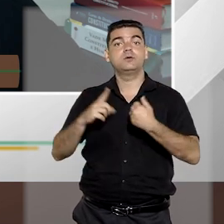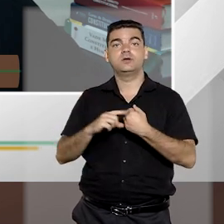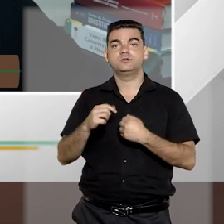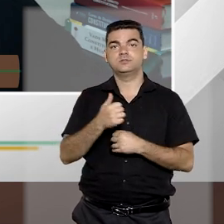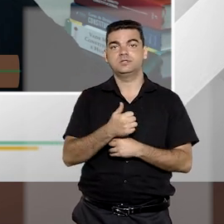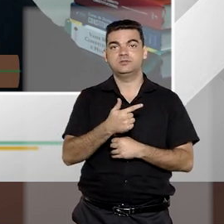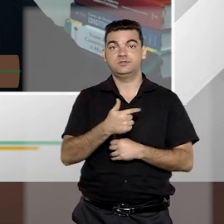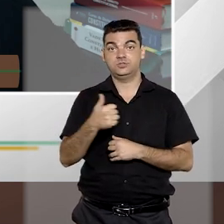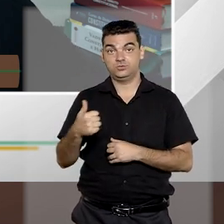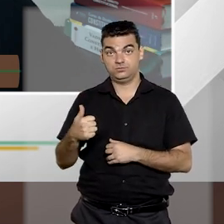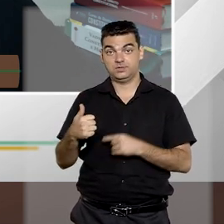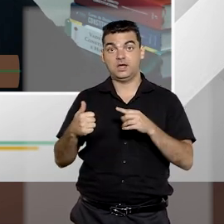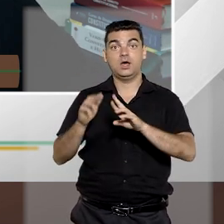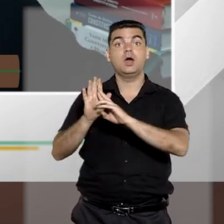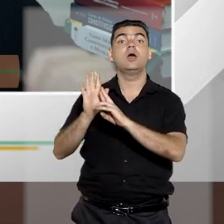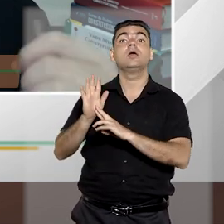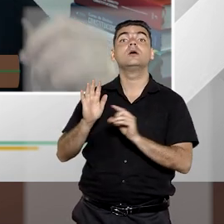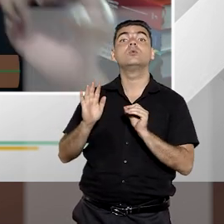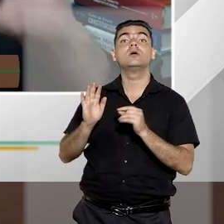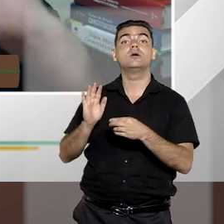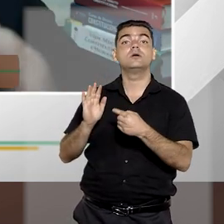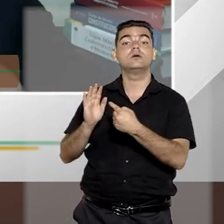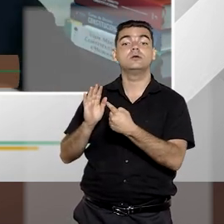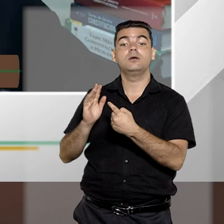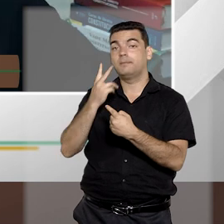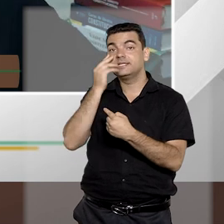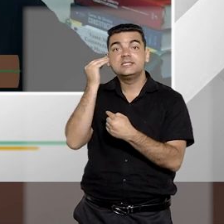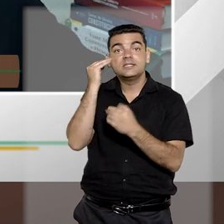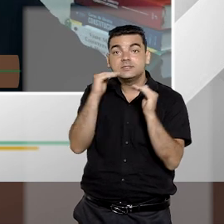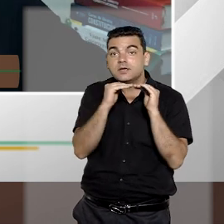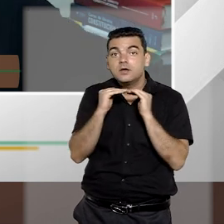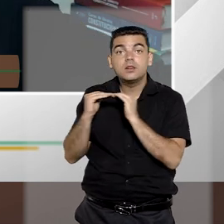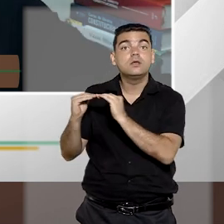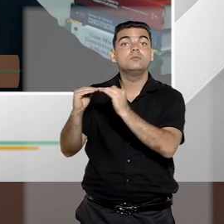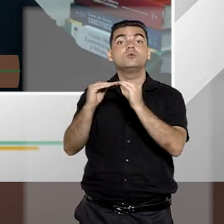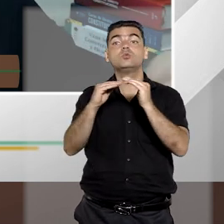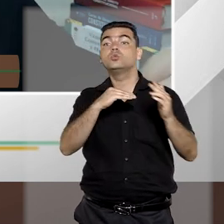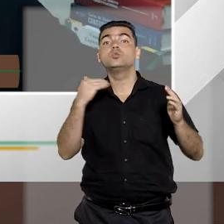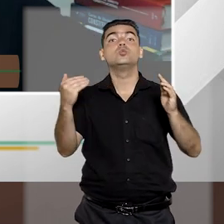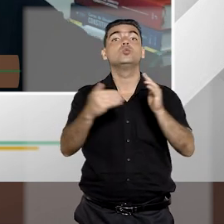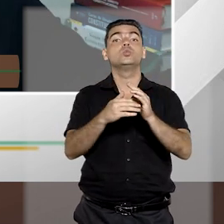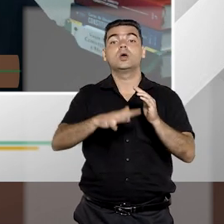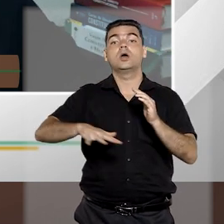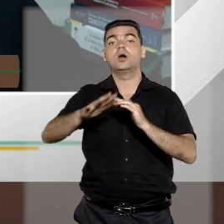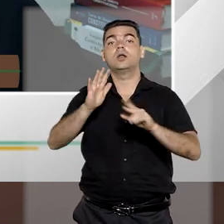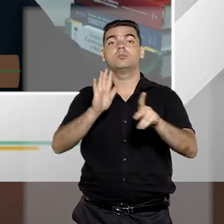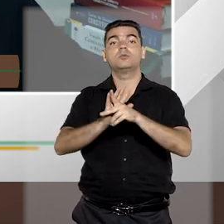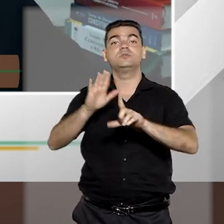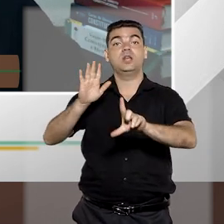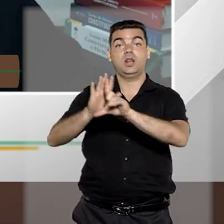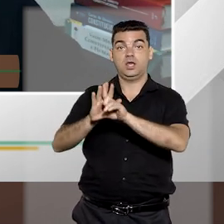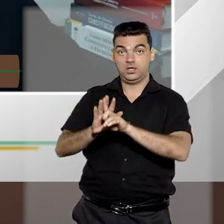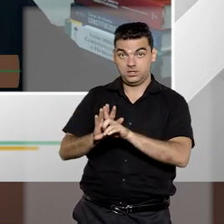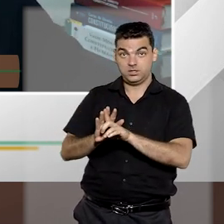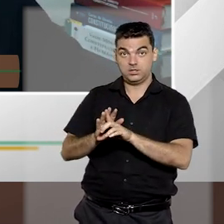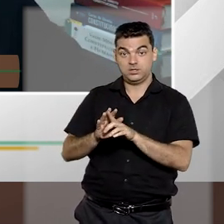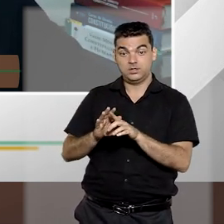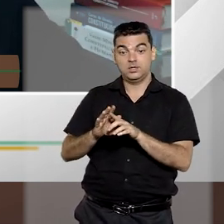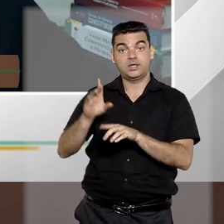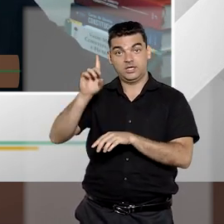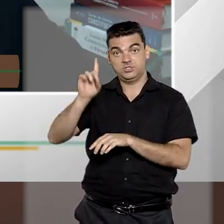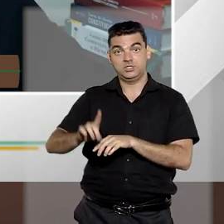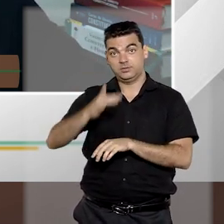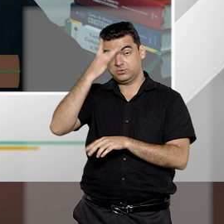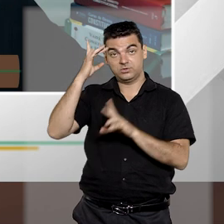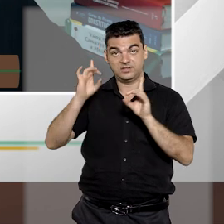artigo 121 a regra de harmonizar todo o arcabouço normativo que nós temos de